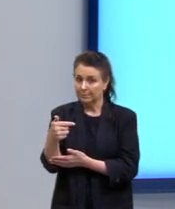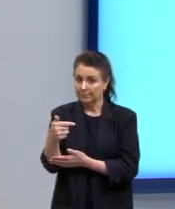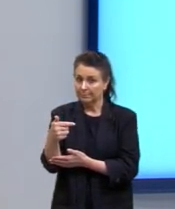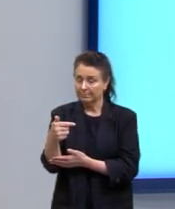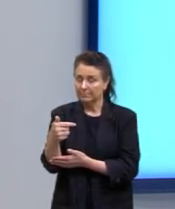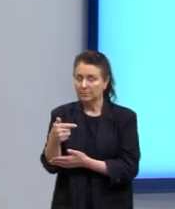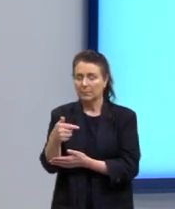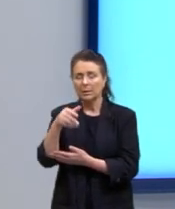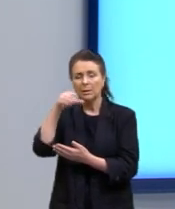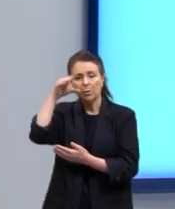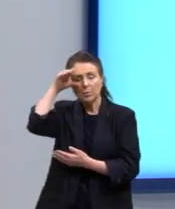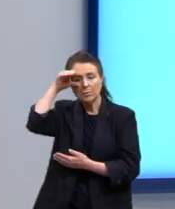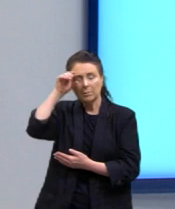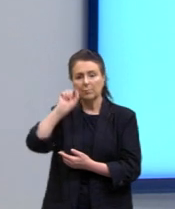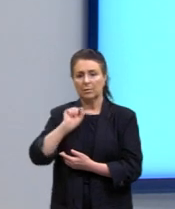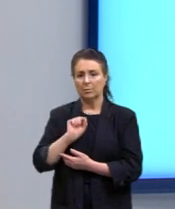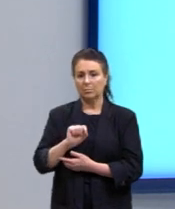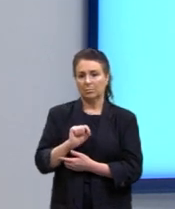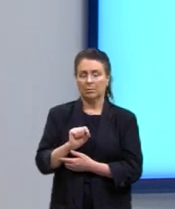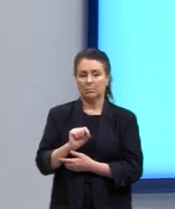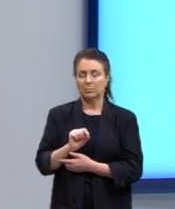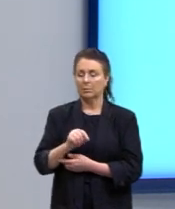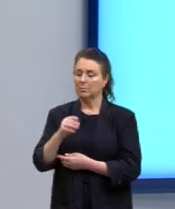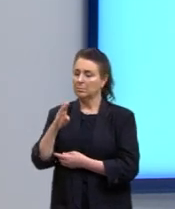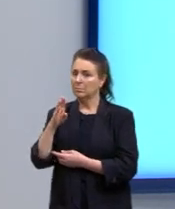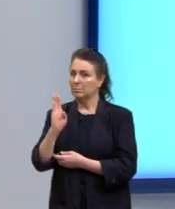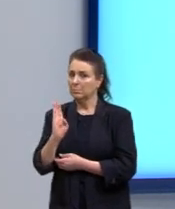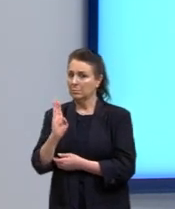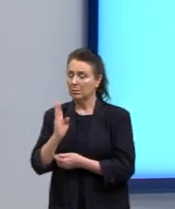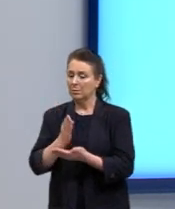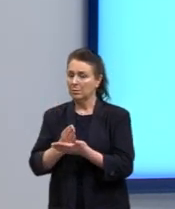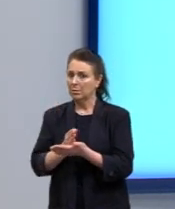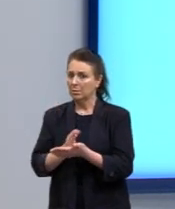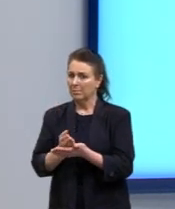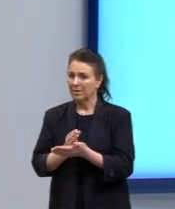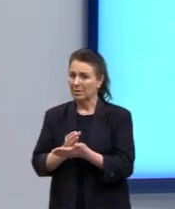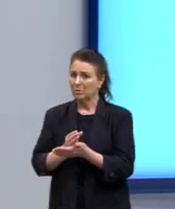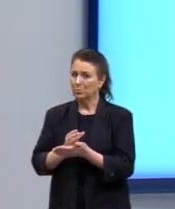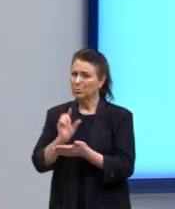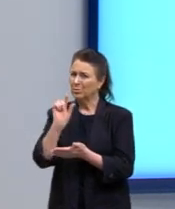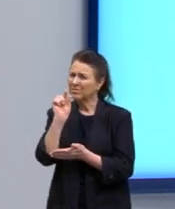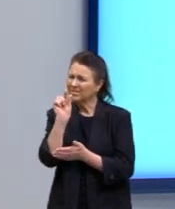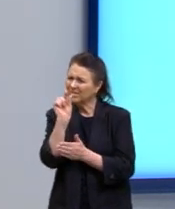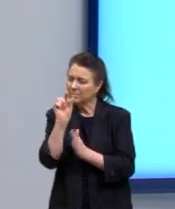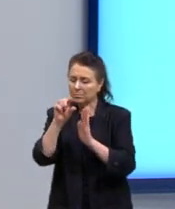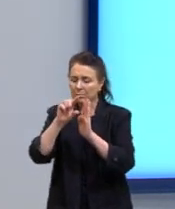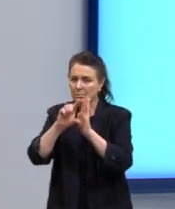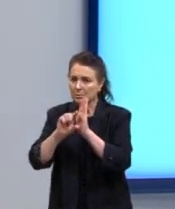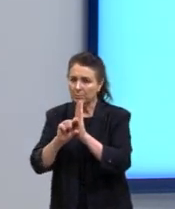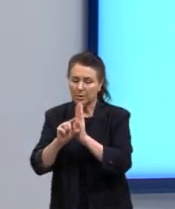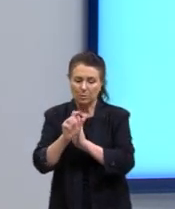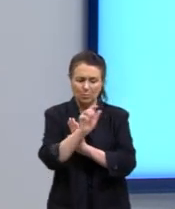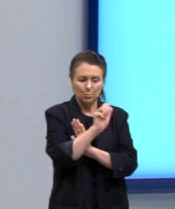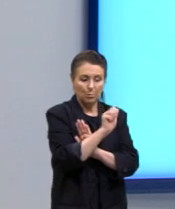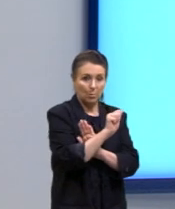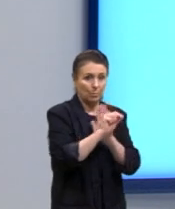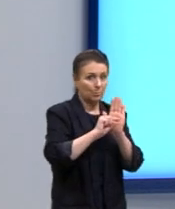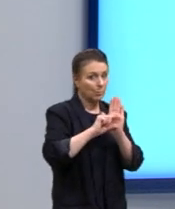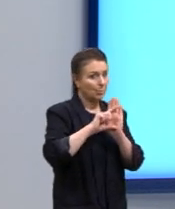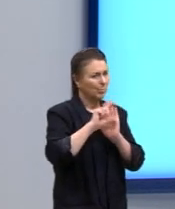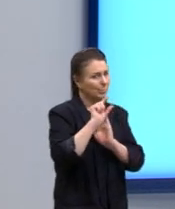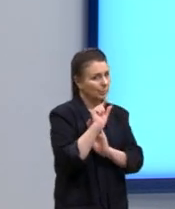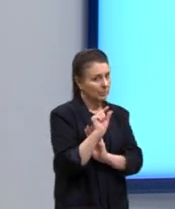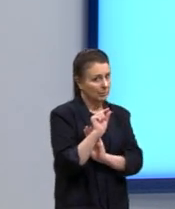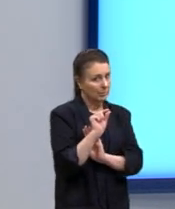aí a gente observa bom a turma Bela tá com a média um pouco mais baixo né do que a turma a só que se a gente